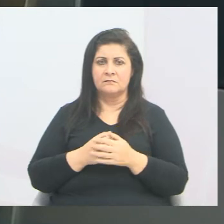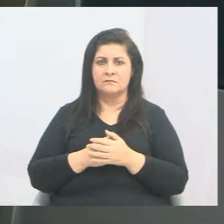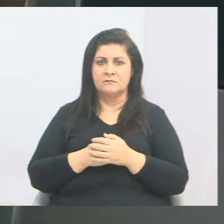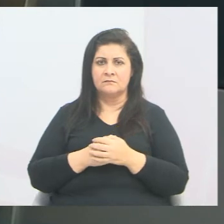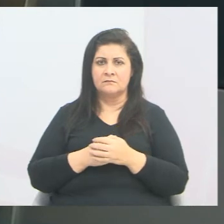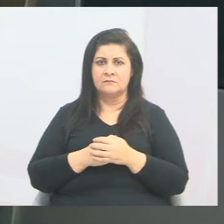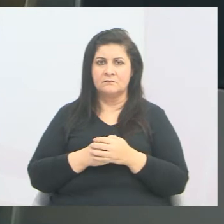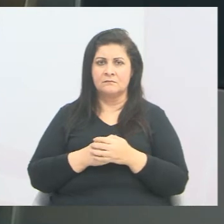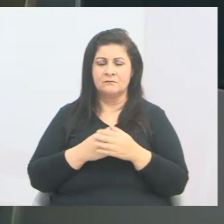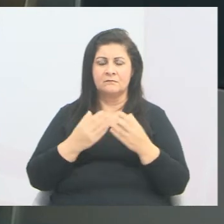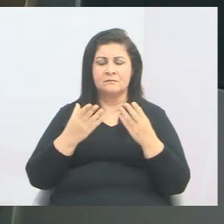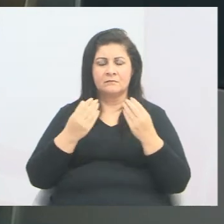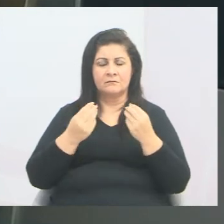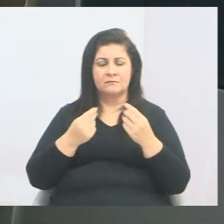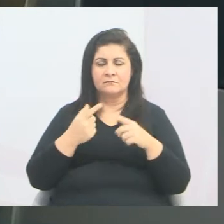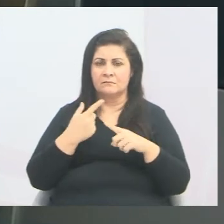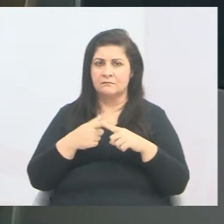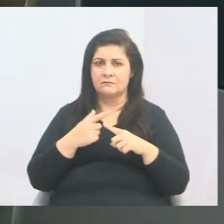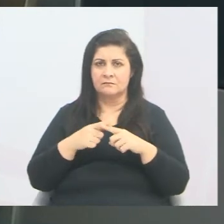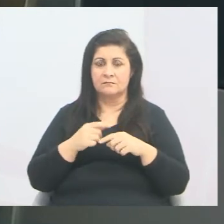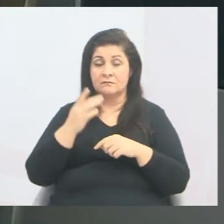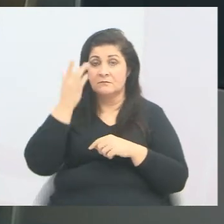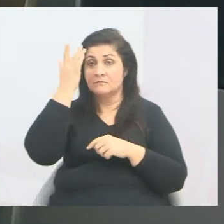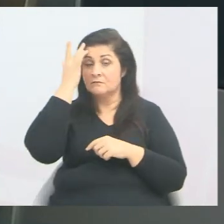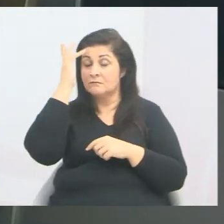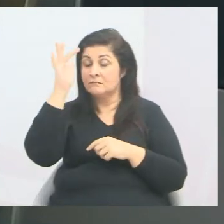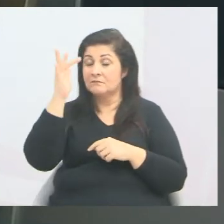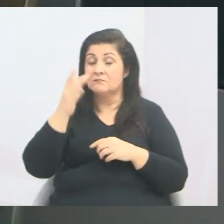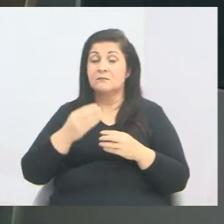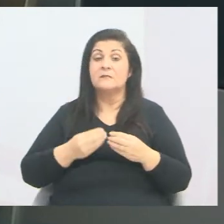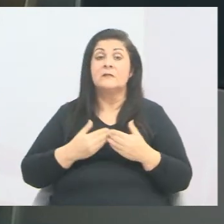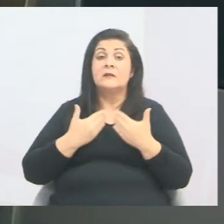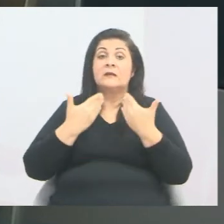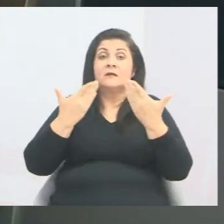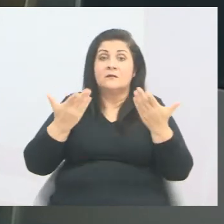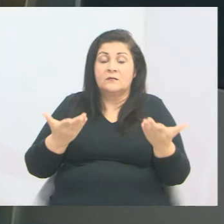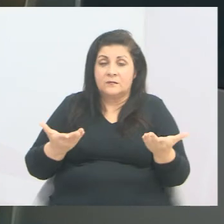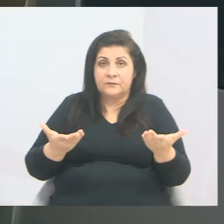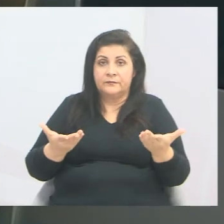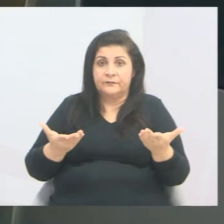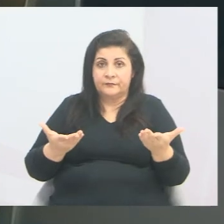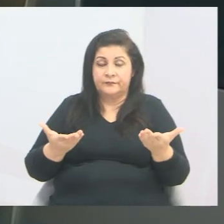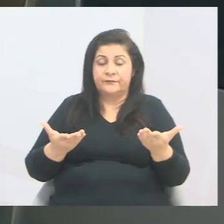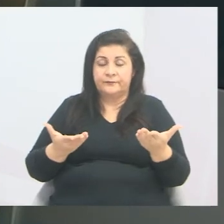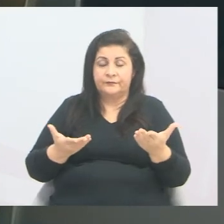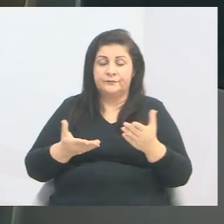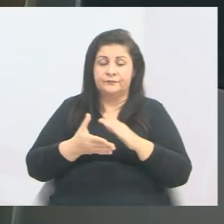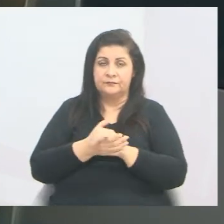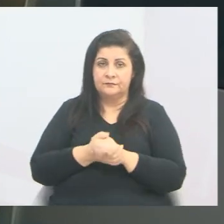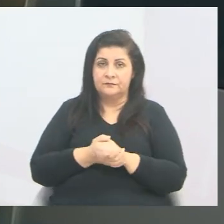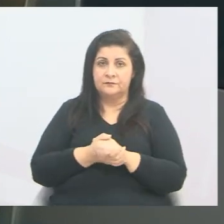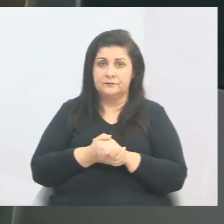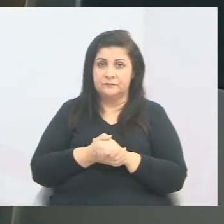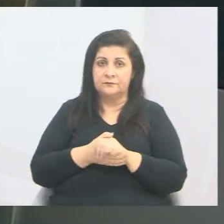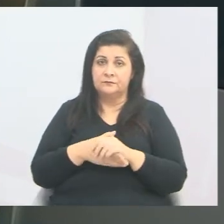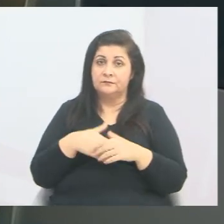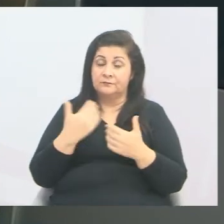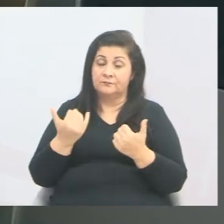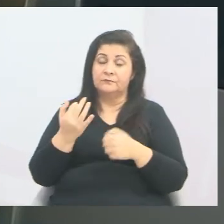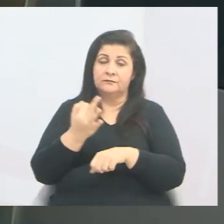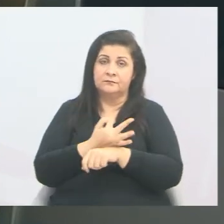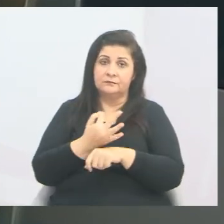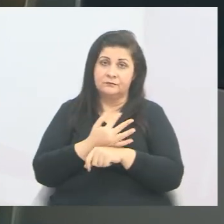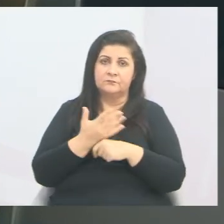o buraco é muito fundo. A gente não sabe até quanto e até quando a gente vai conseguir sustentar tudo